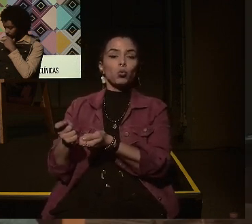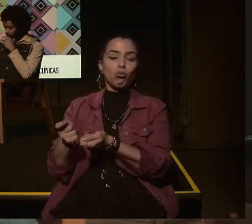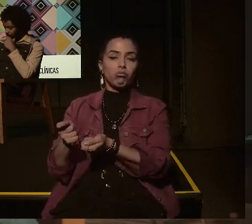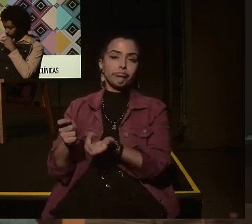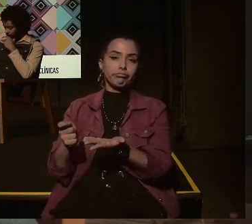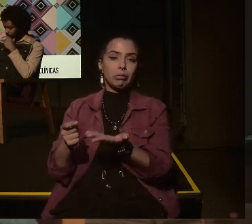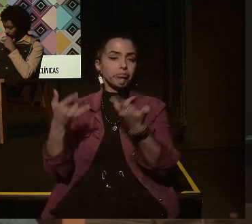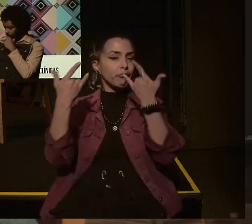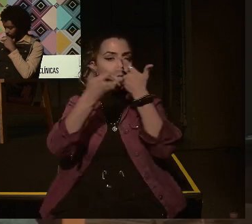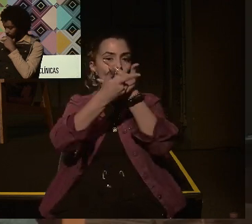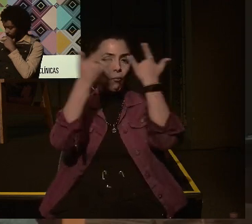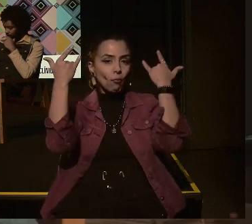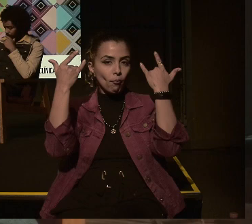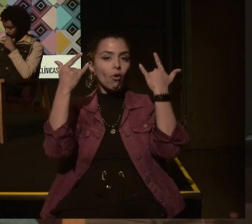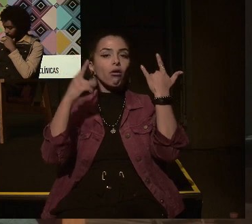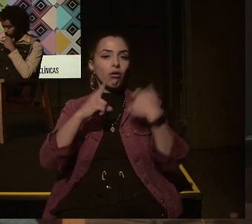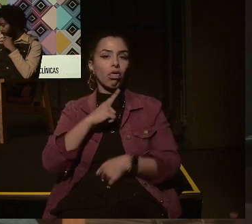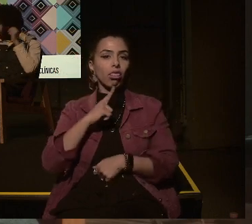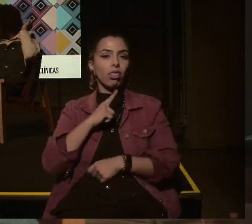rotulados,